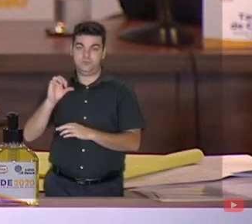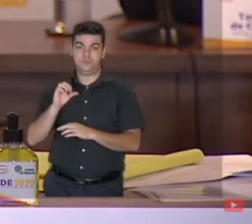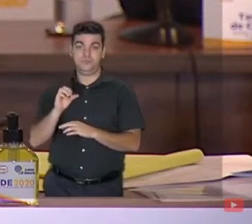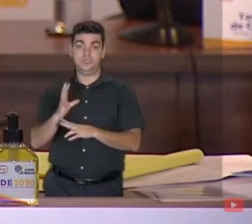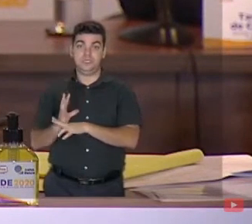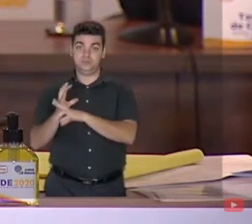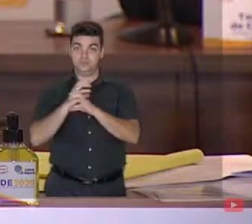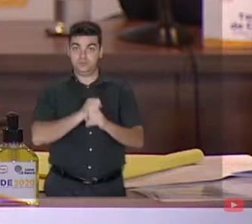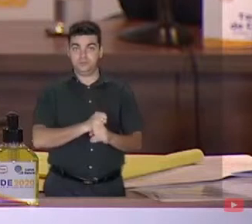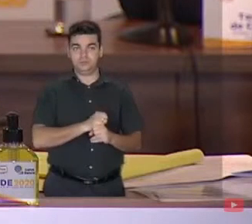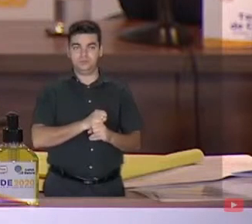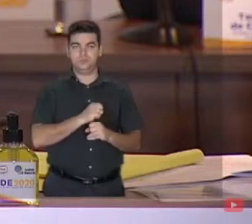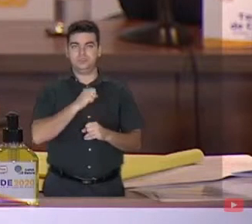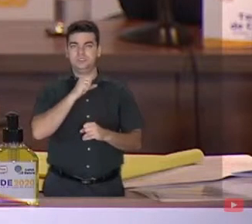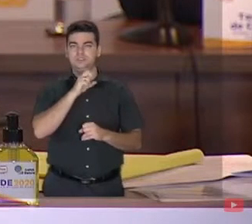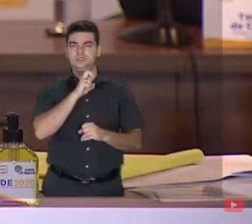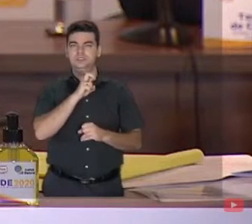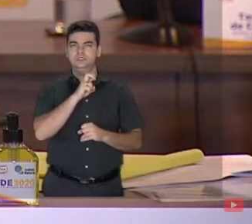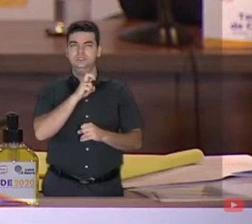e já totalizamos